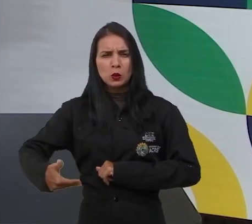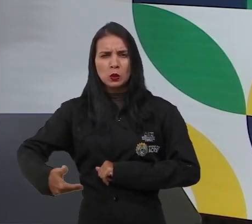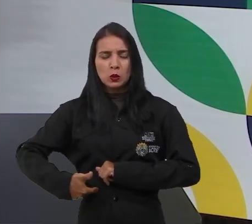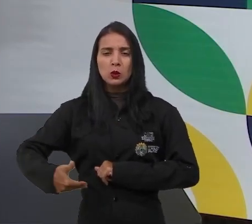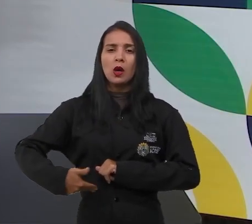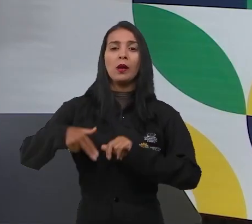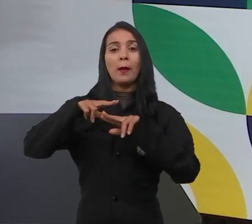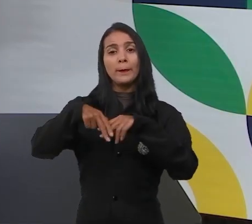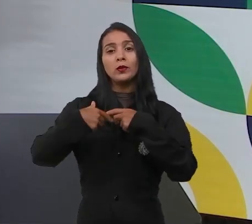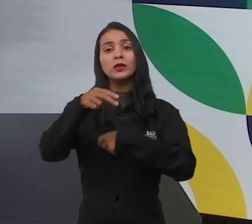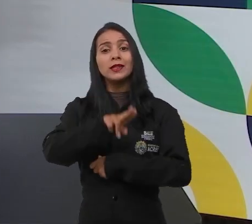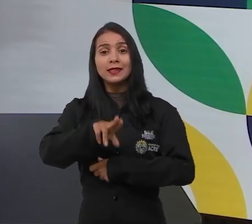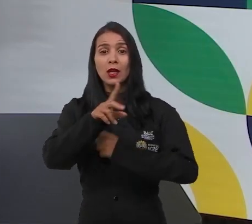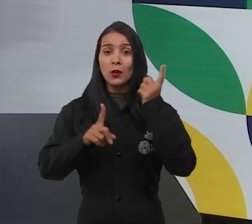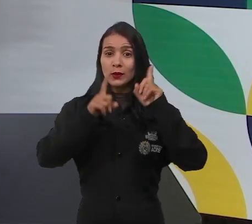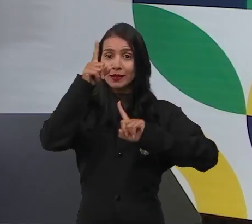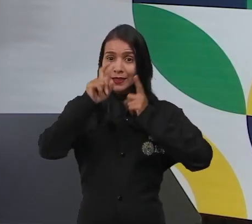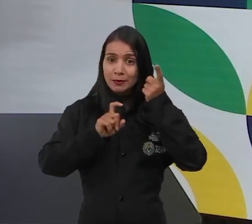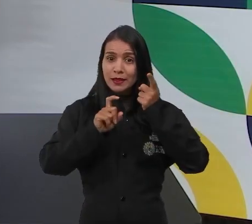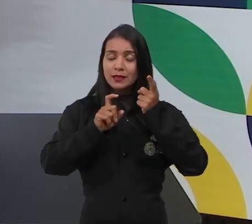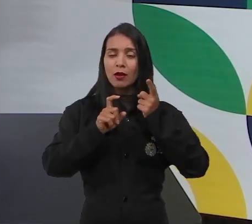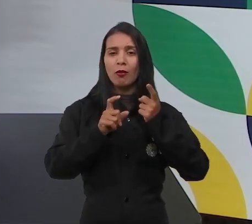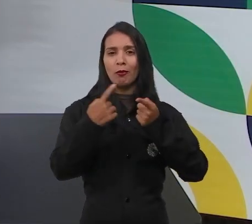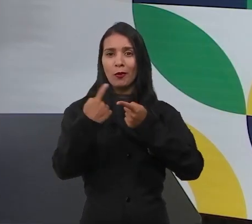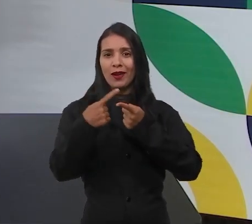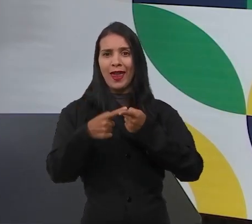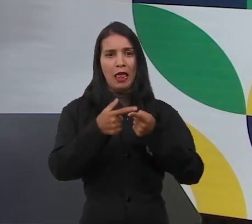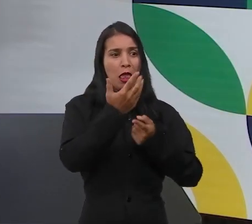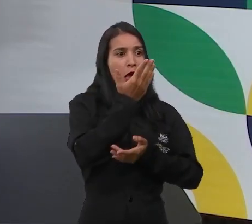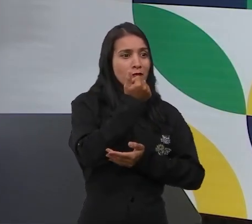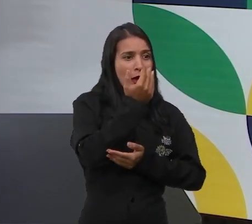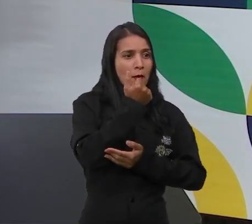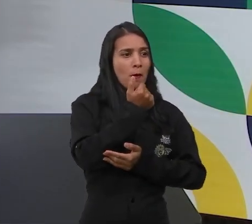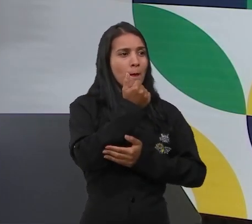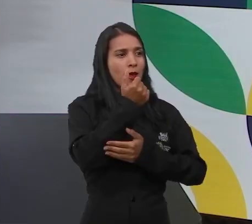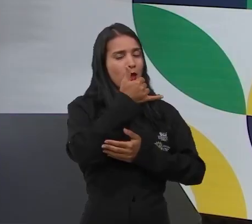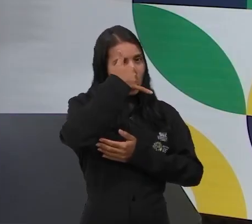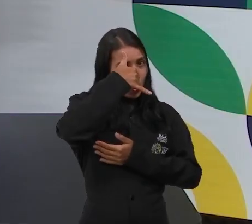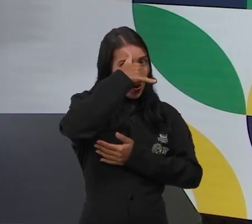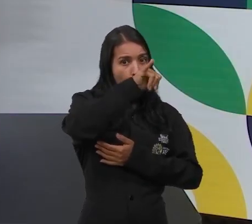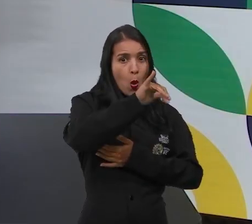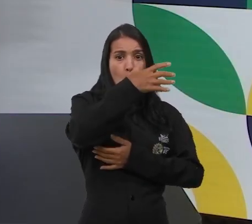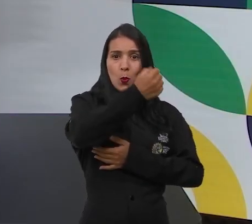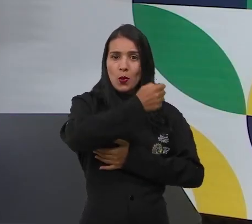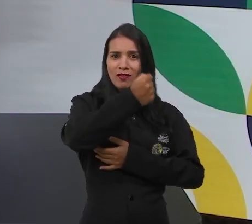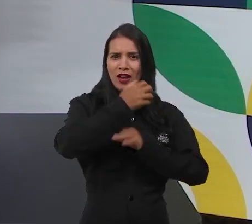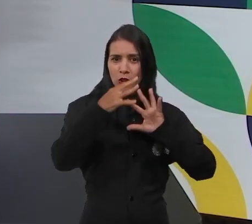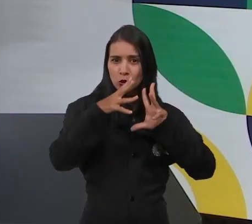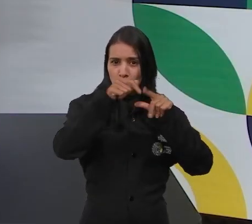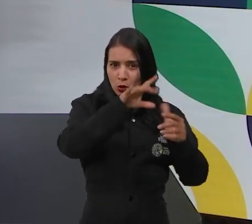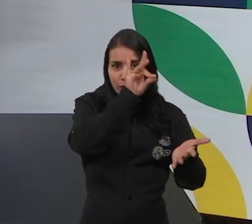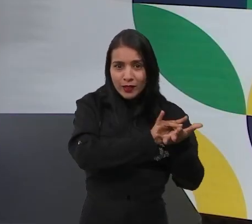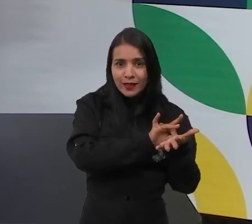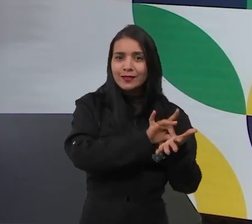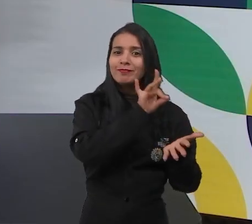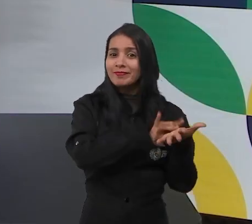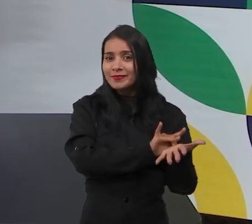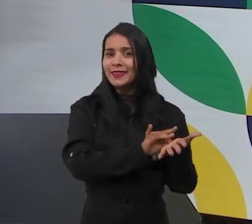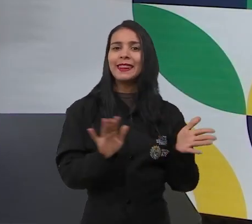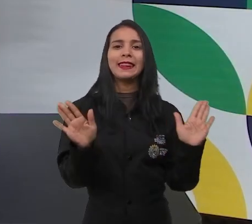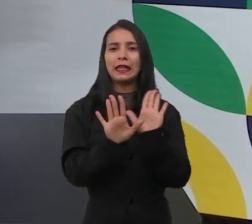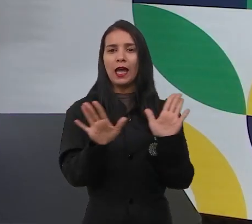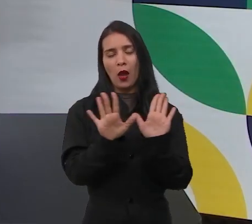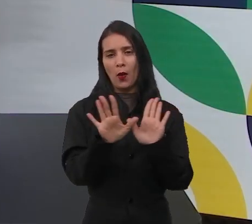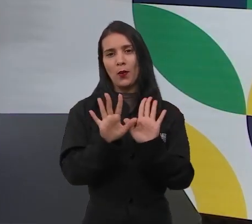uma vaca inteira, não é porque ele literalmente comeria uma vaca por inteiro, que eu creio que é incapaz, e um ser humano